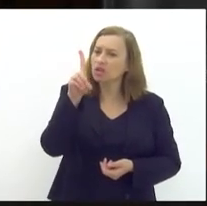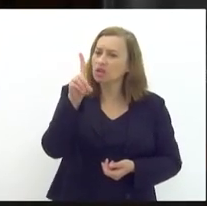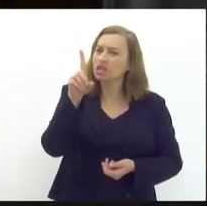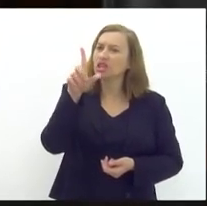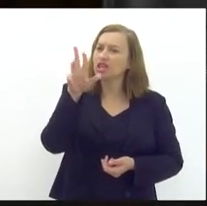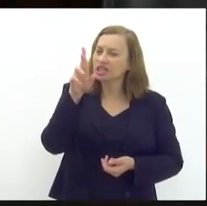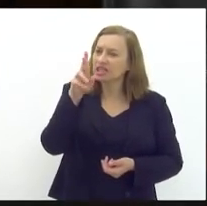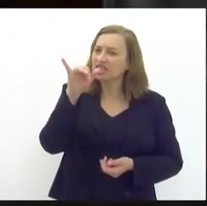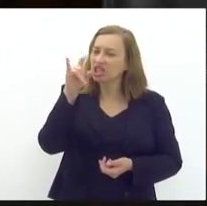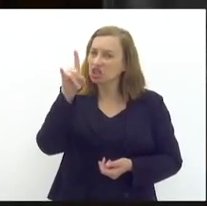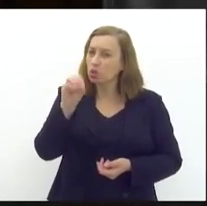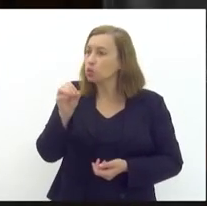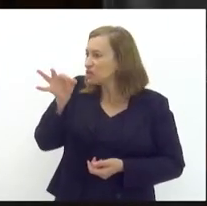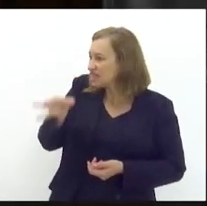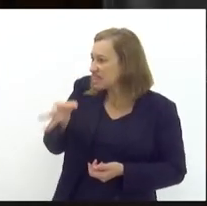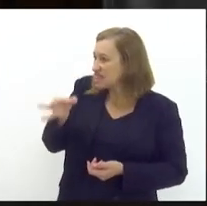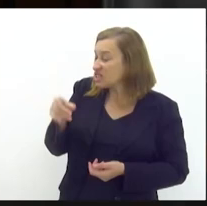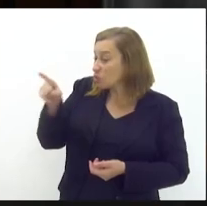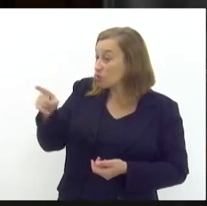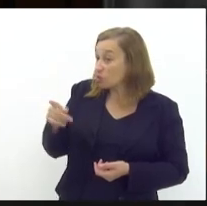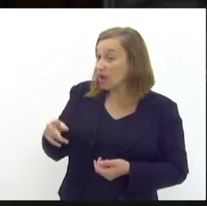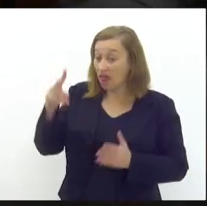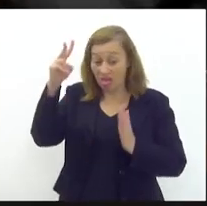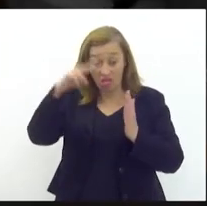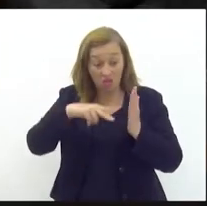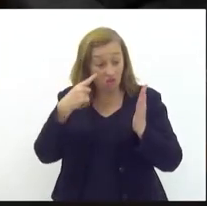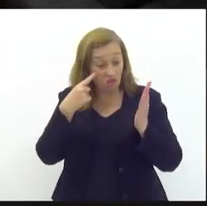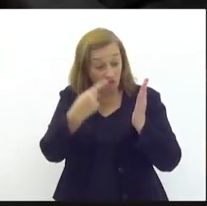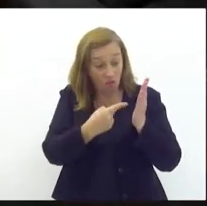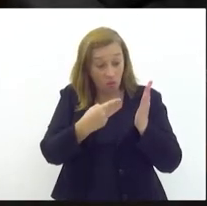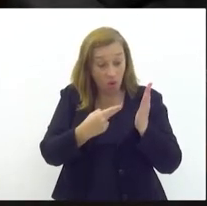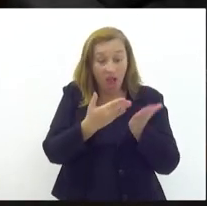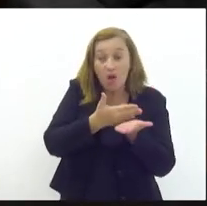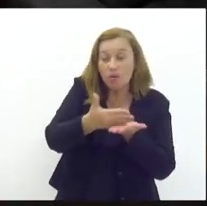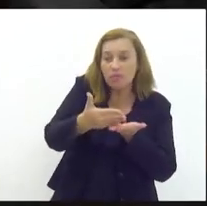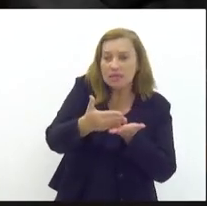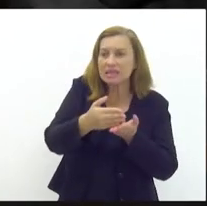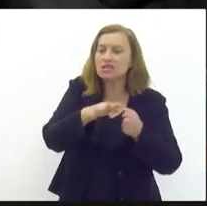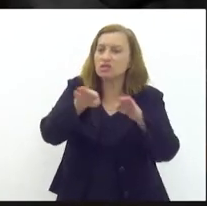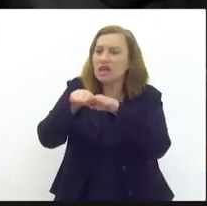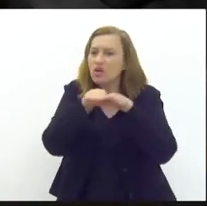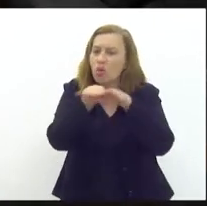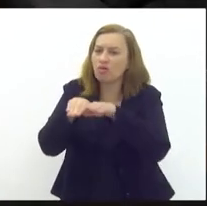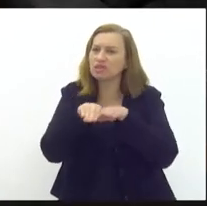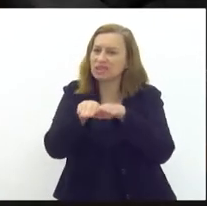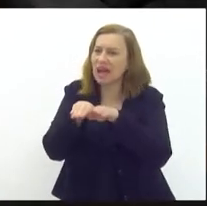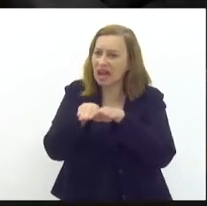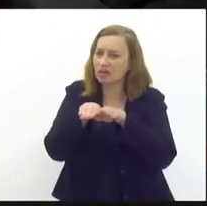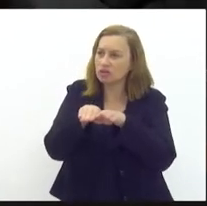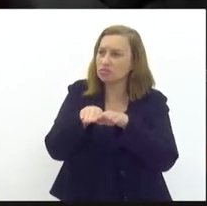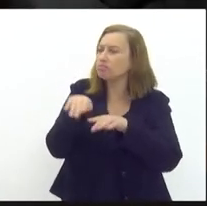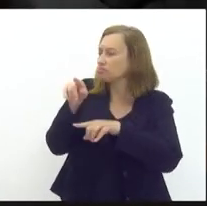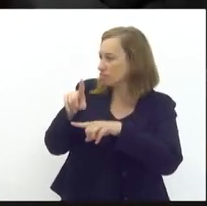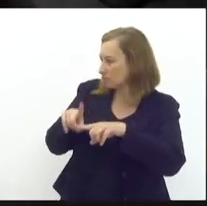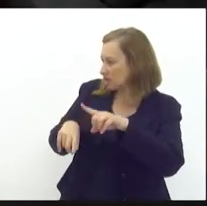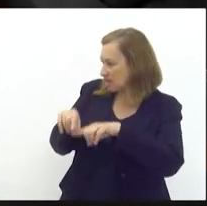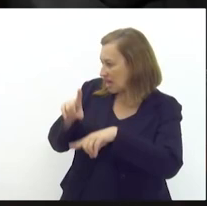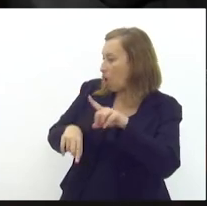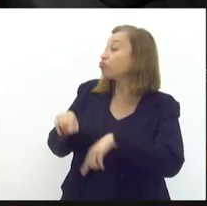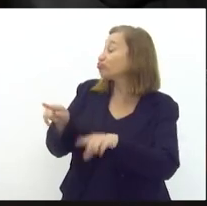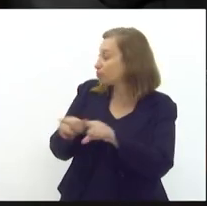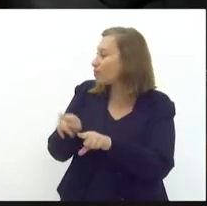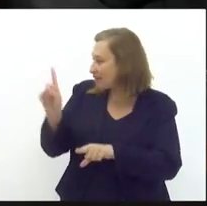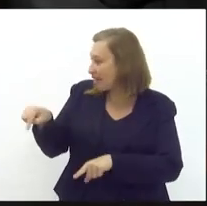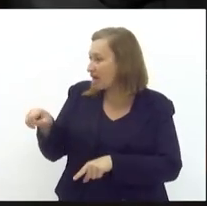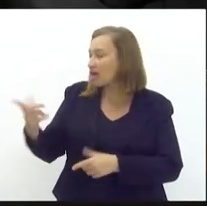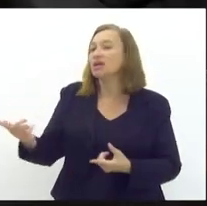quando ele lecionou dinheiro constitucional aquele princípio da igualdade é igualdade material né e